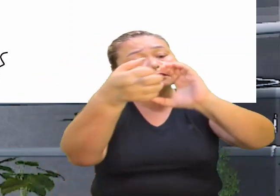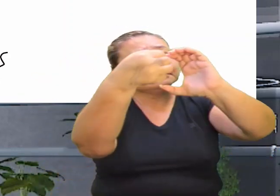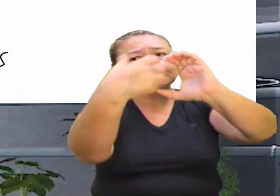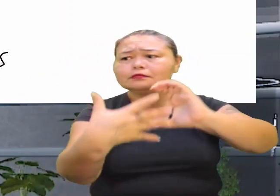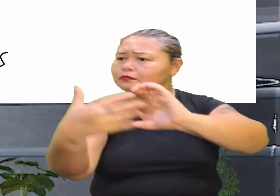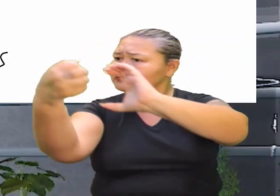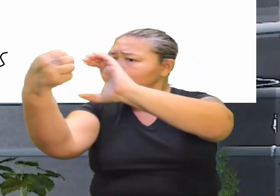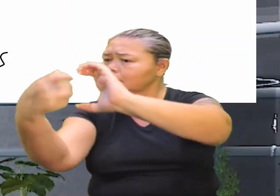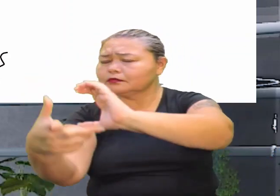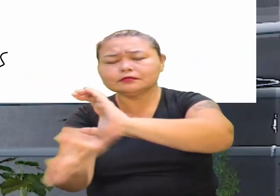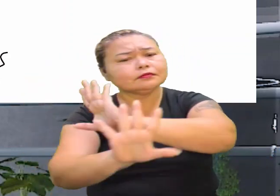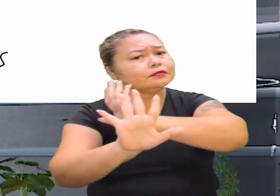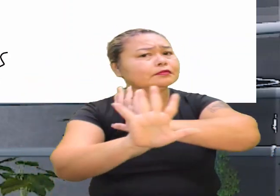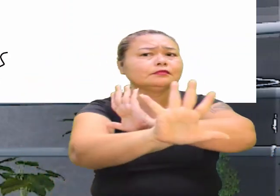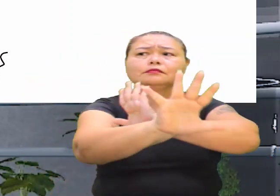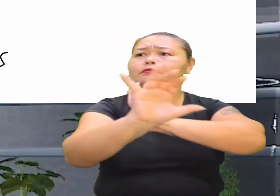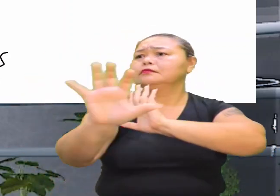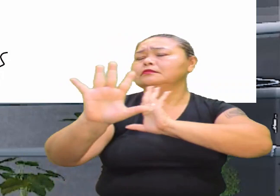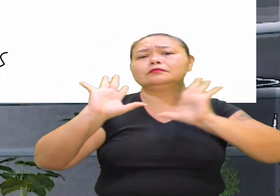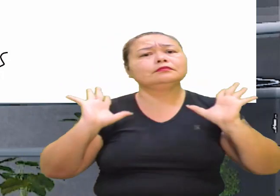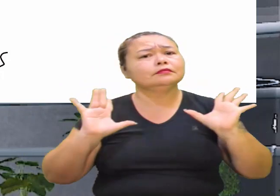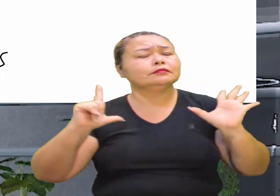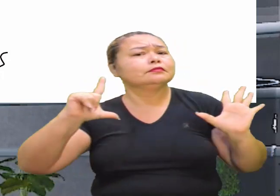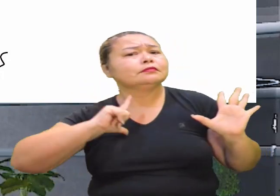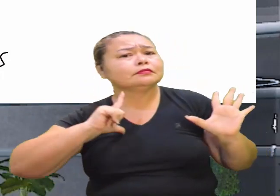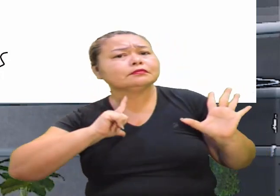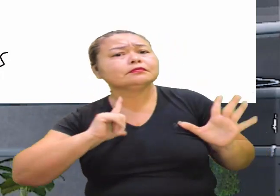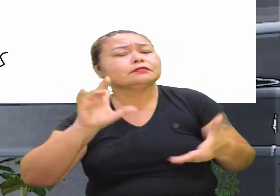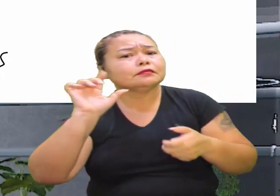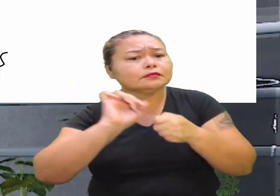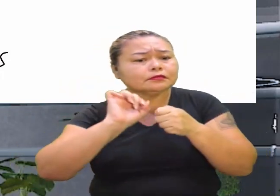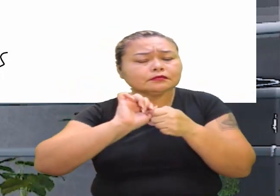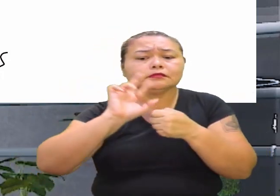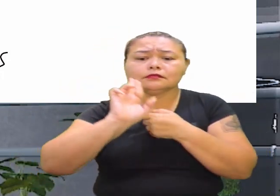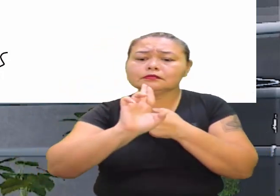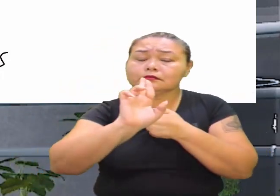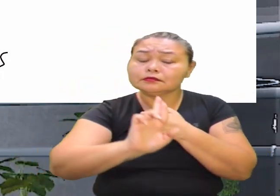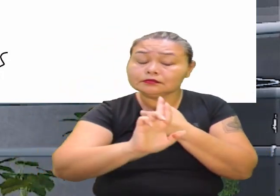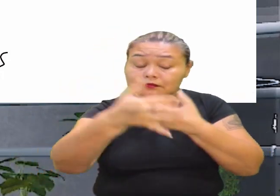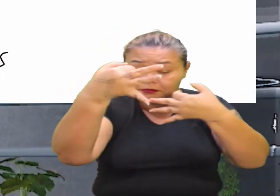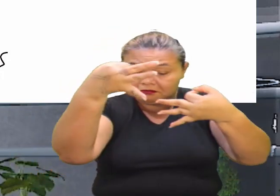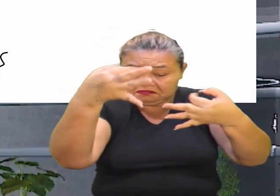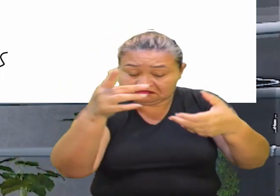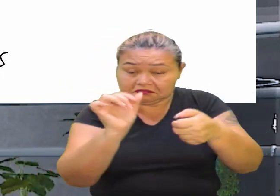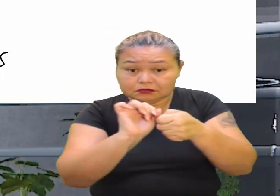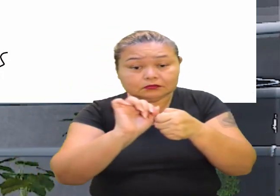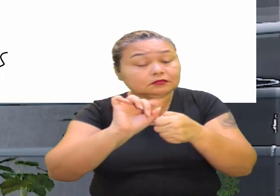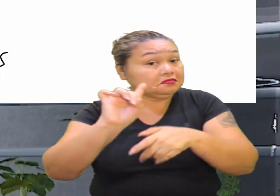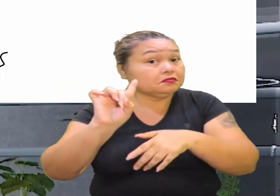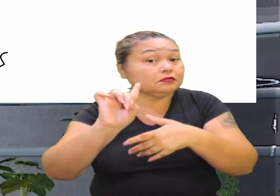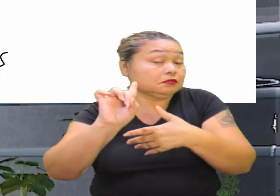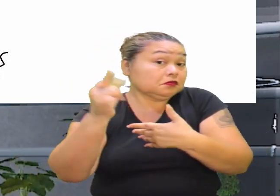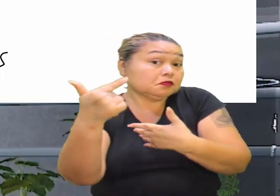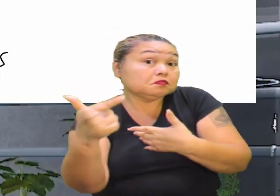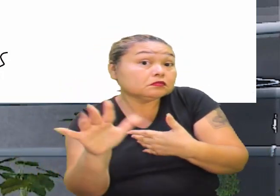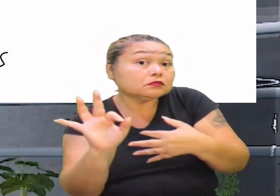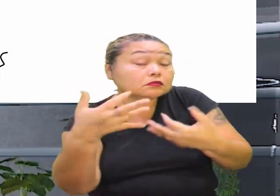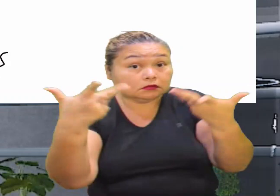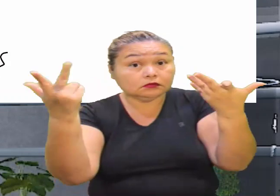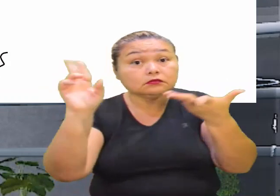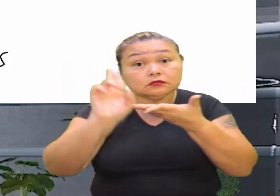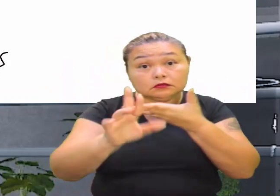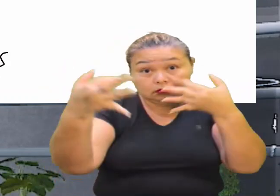característica única de ter uma resposta eficiente e de não ter uma resposta eficiente. Mas aí